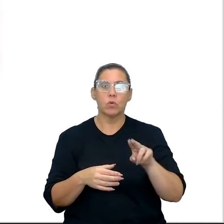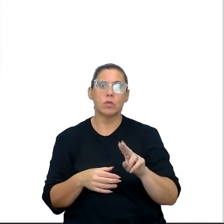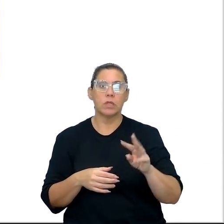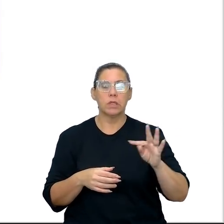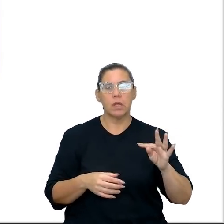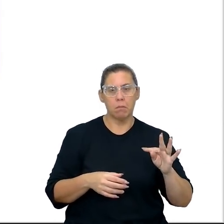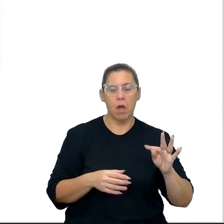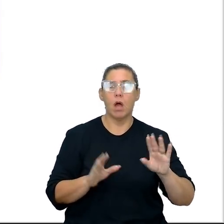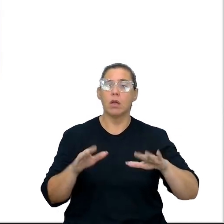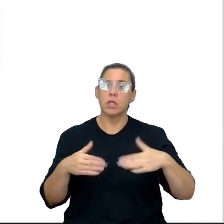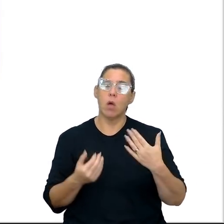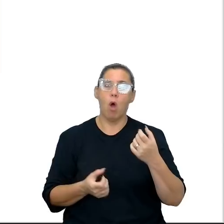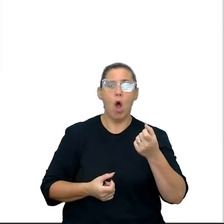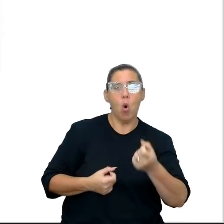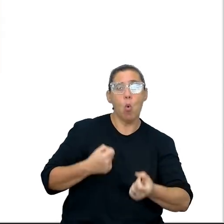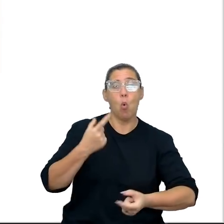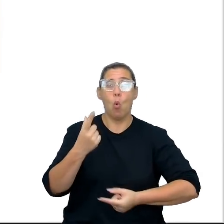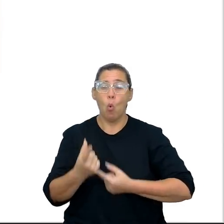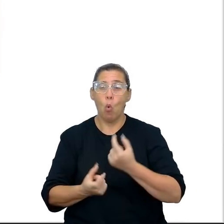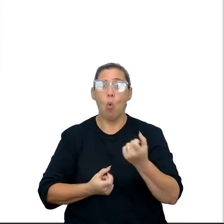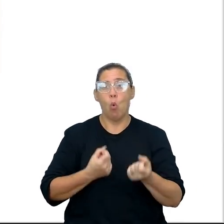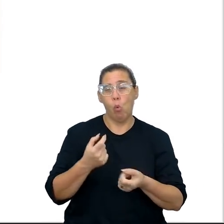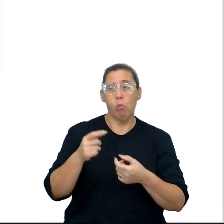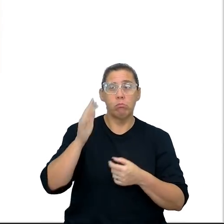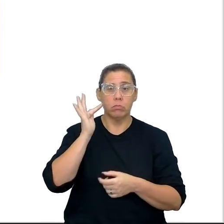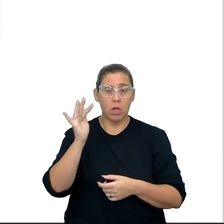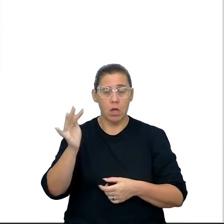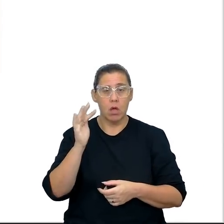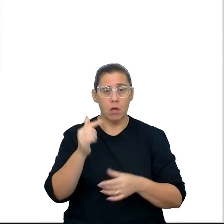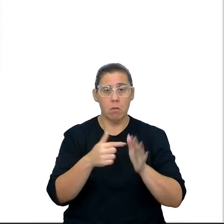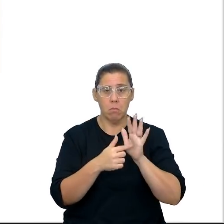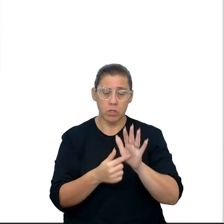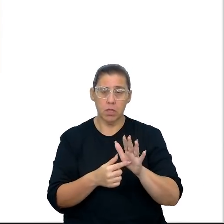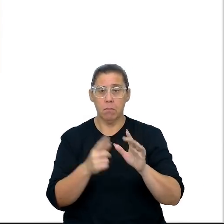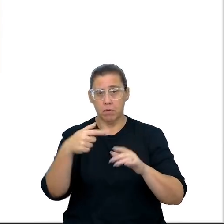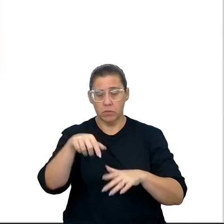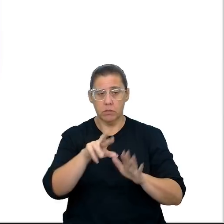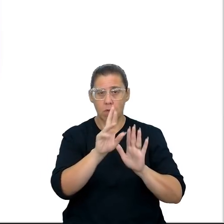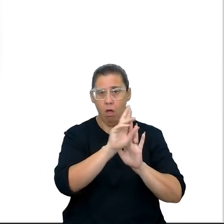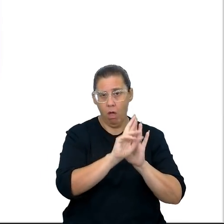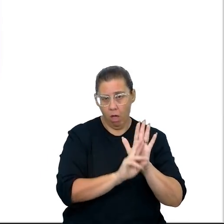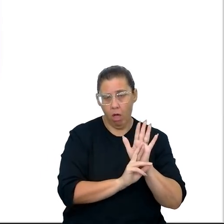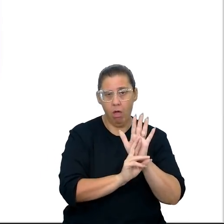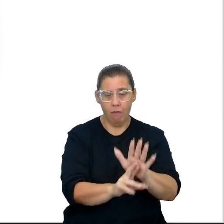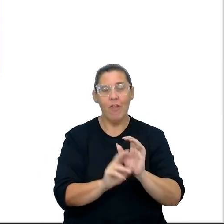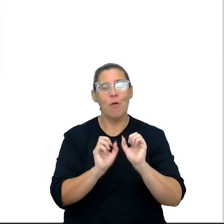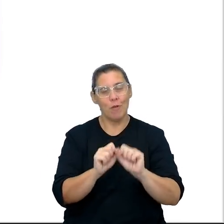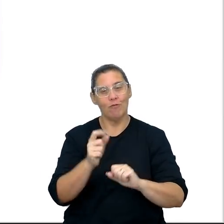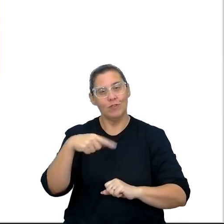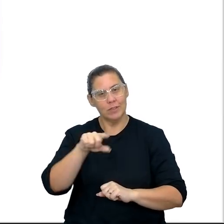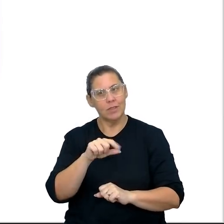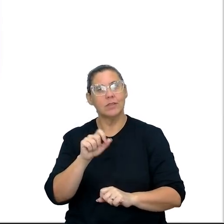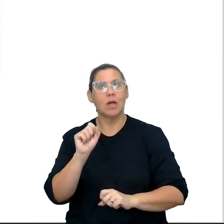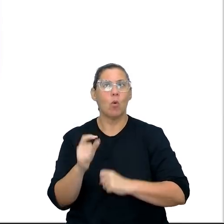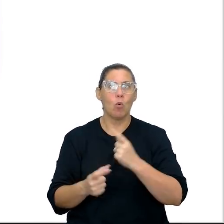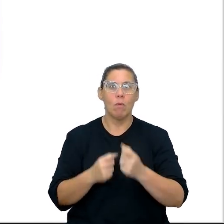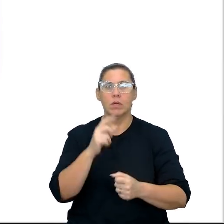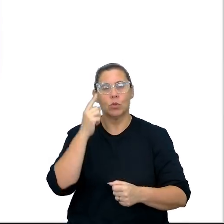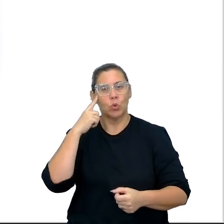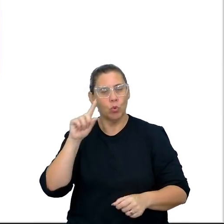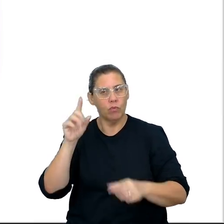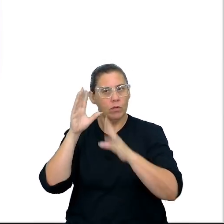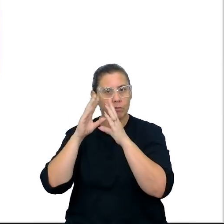Então, há alguns suportes teóricos, né, que a gente vai deixar para vocês nas referências e que pode ajudar você a resolver algumas dúvidas, né,